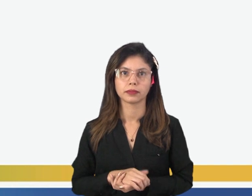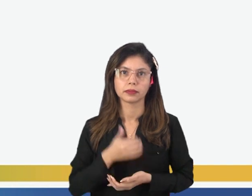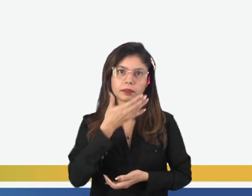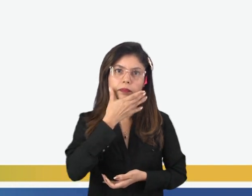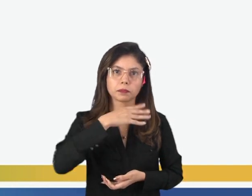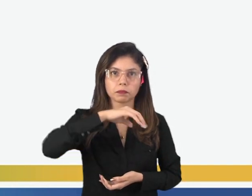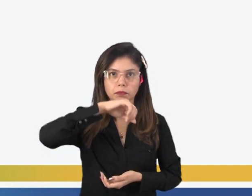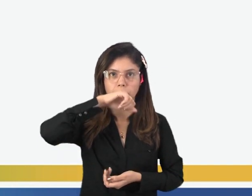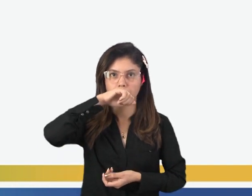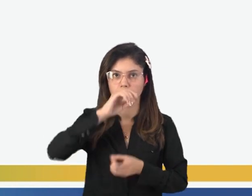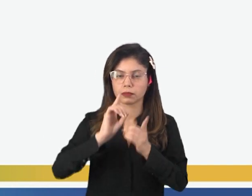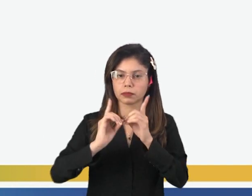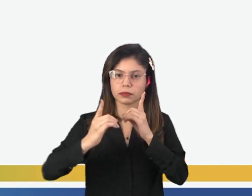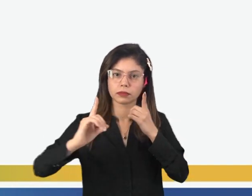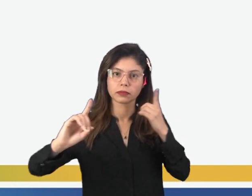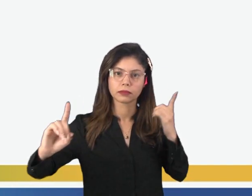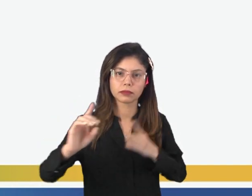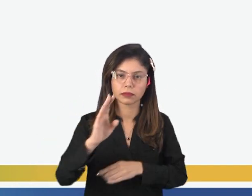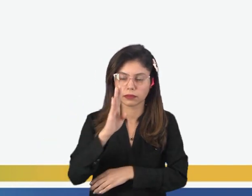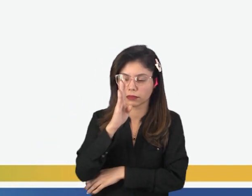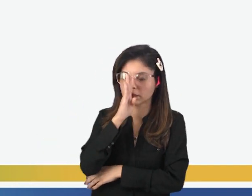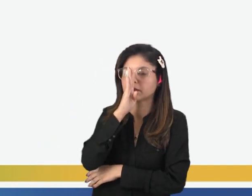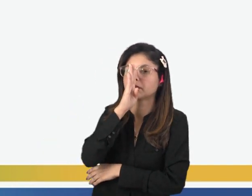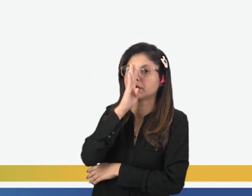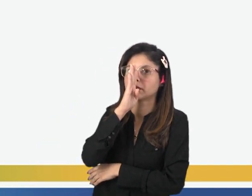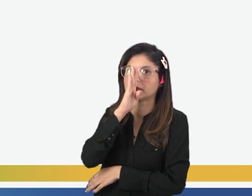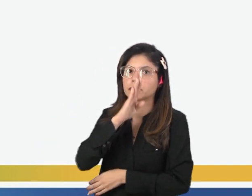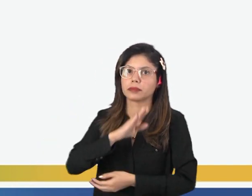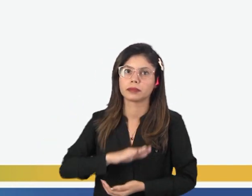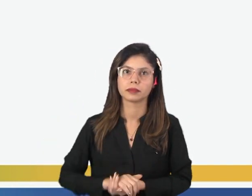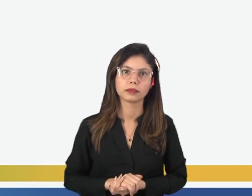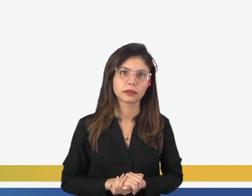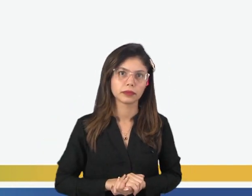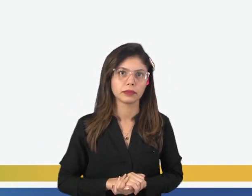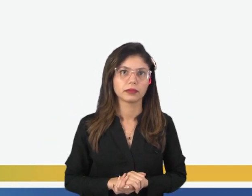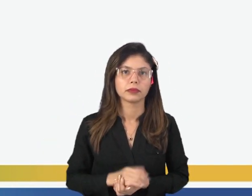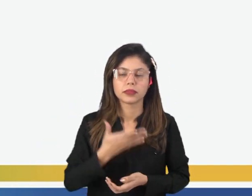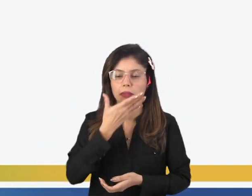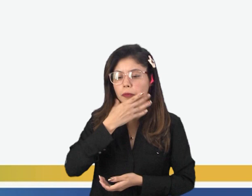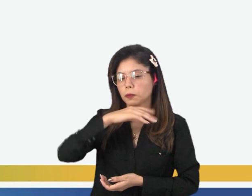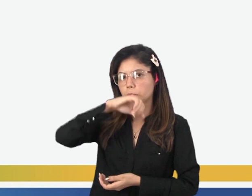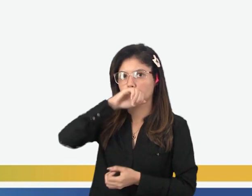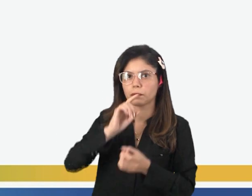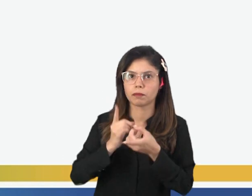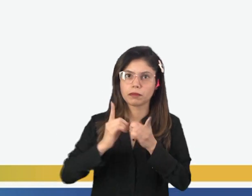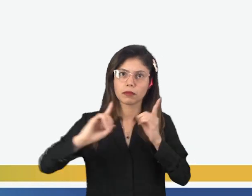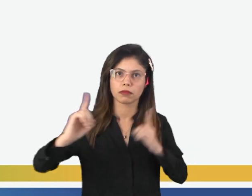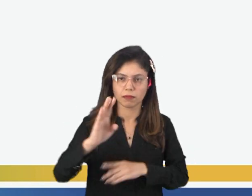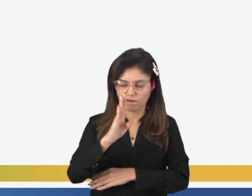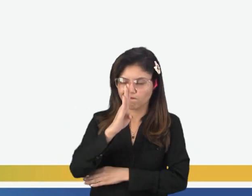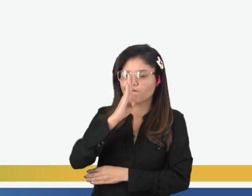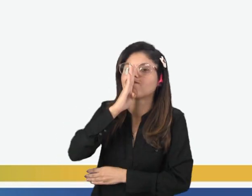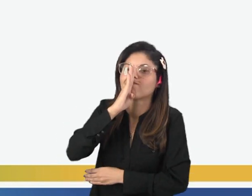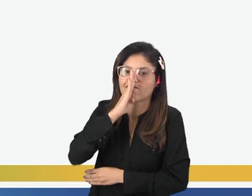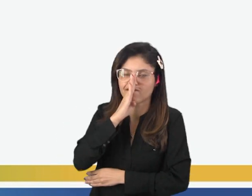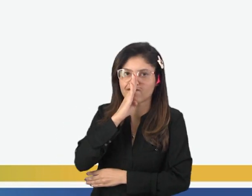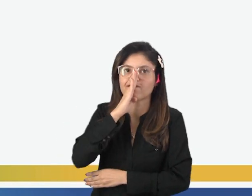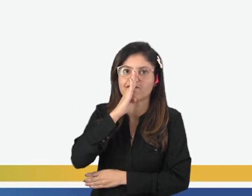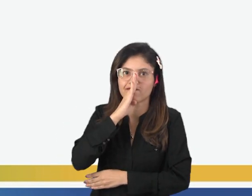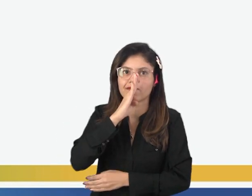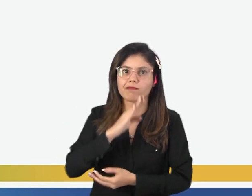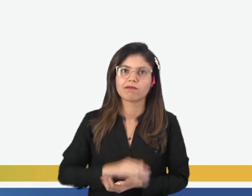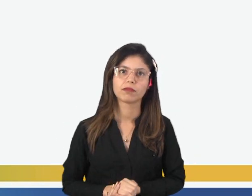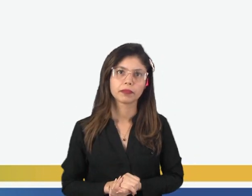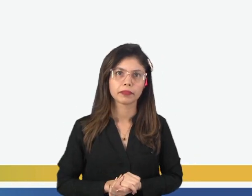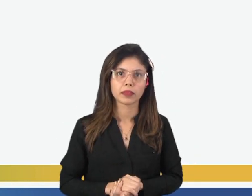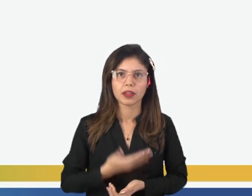Pai, afasta de mim esse cálice. Pai, afasta de mim esse